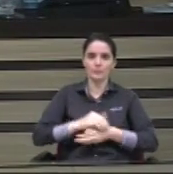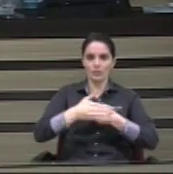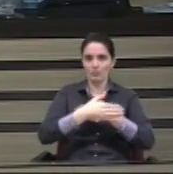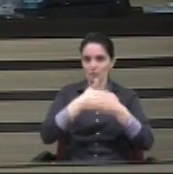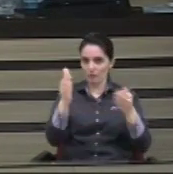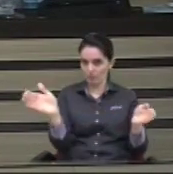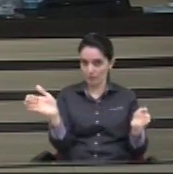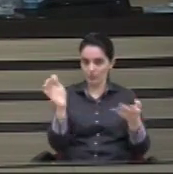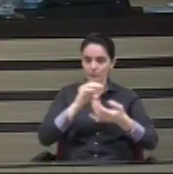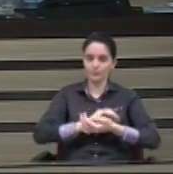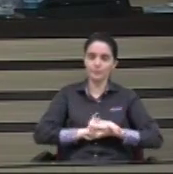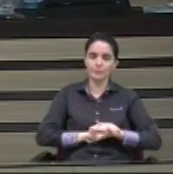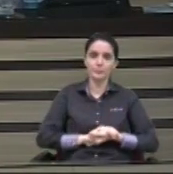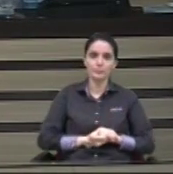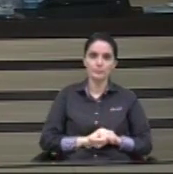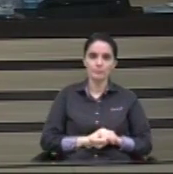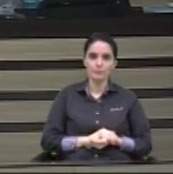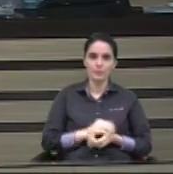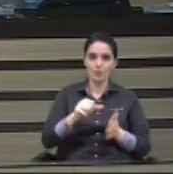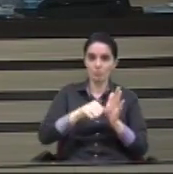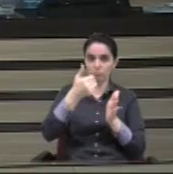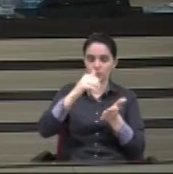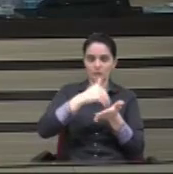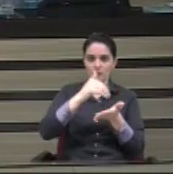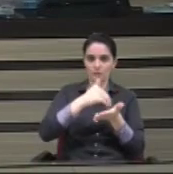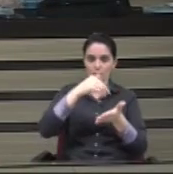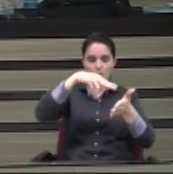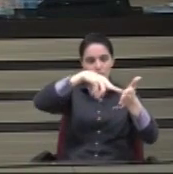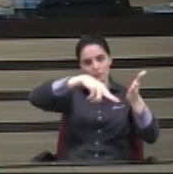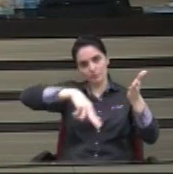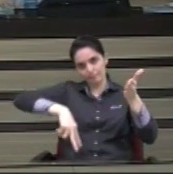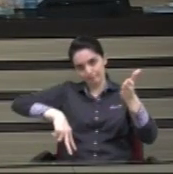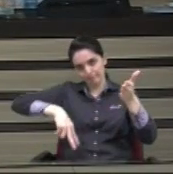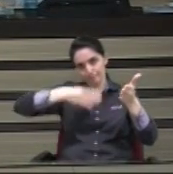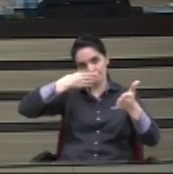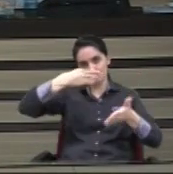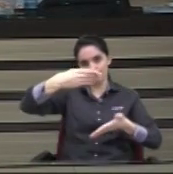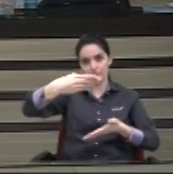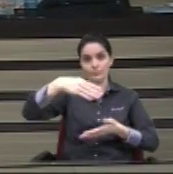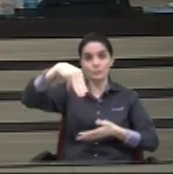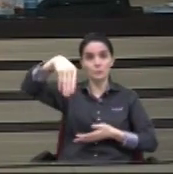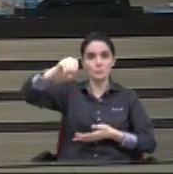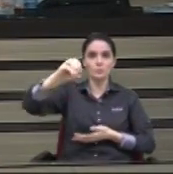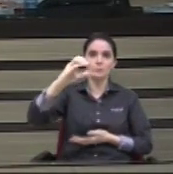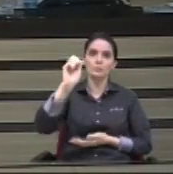trabalhos estão reabertos ao primeiro secretário para a leitura das moções.